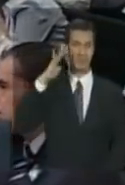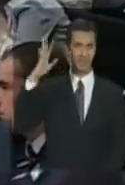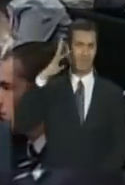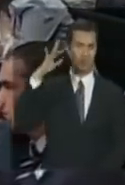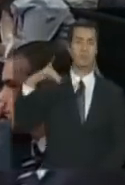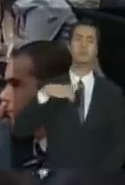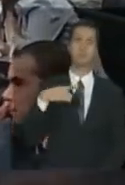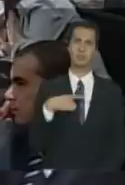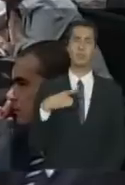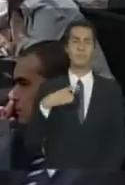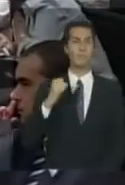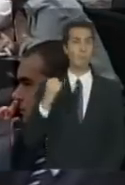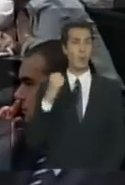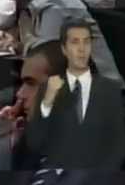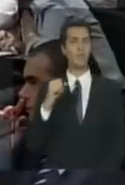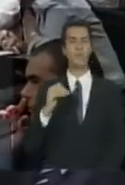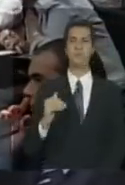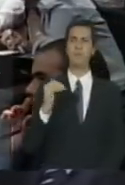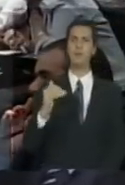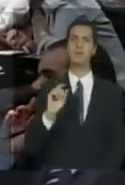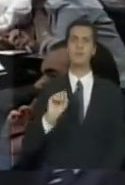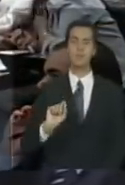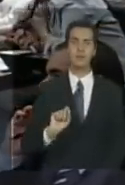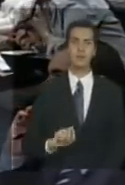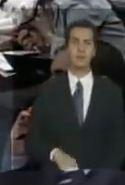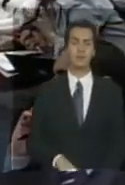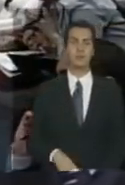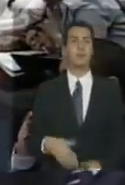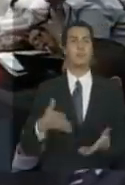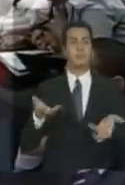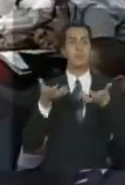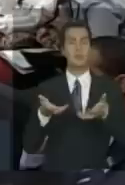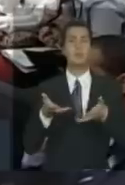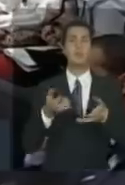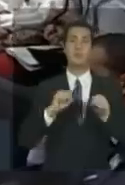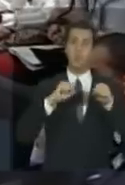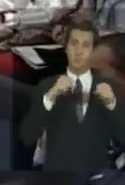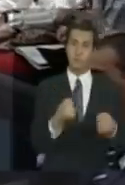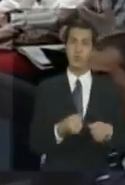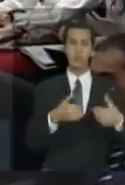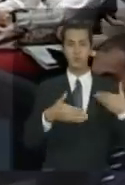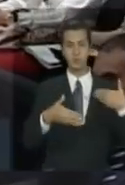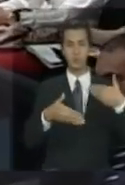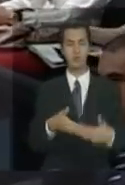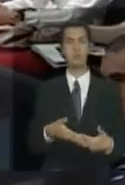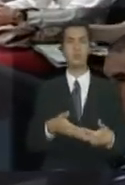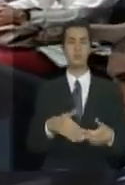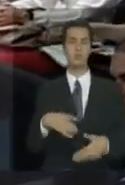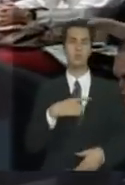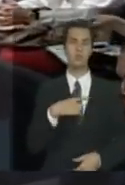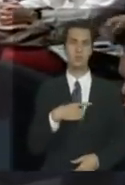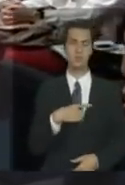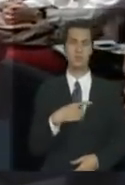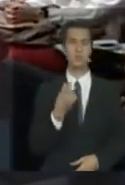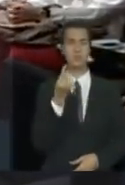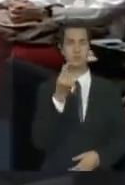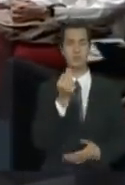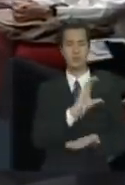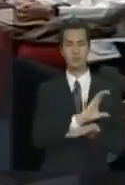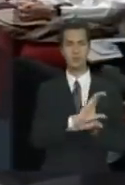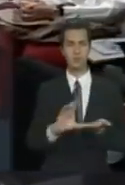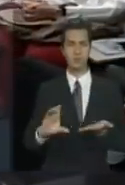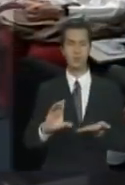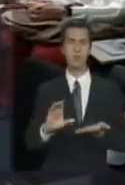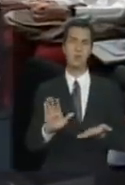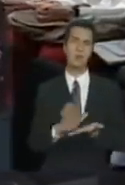que deve ter, na realidade, um fortalecimento de curtíssimo prazo, com recursos associados. Hoje, menos